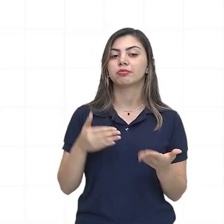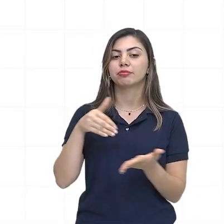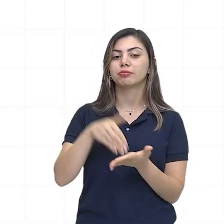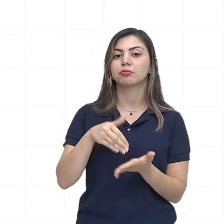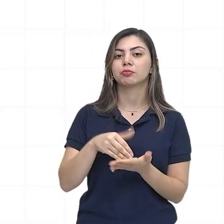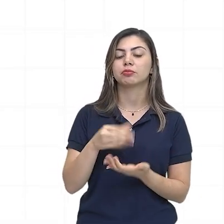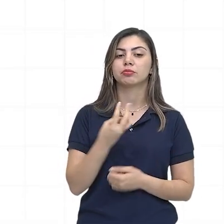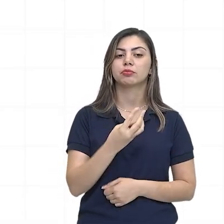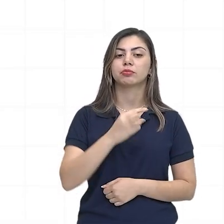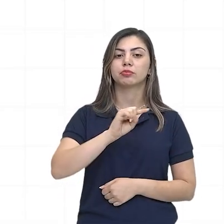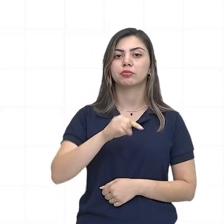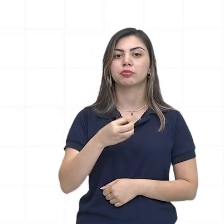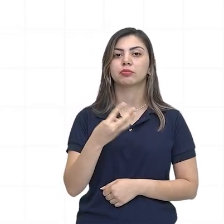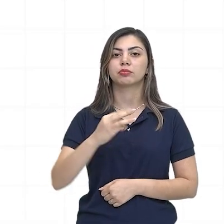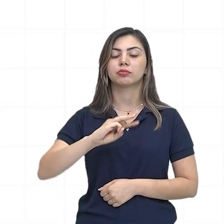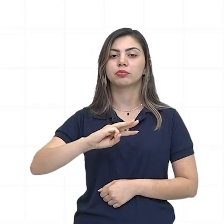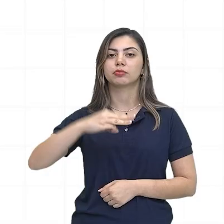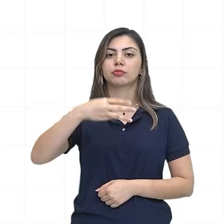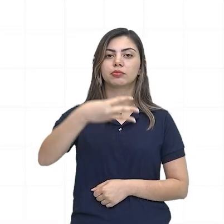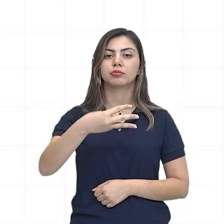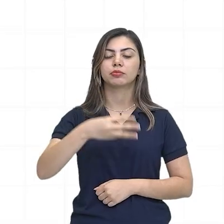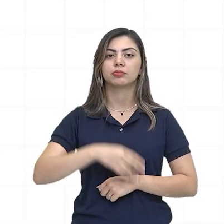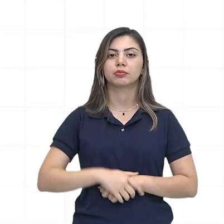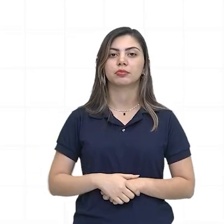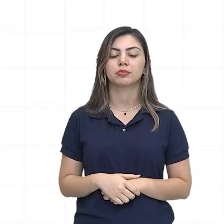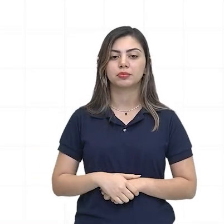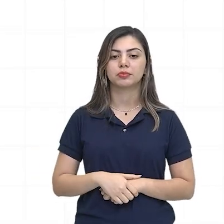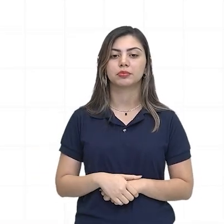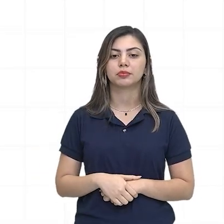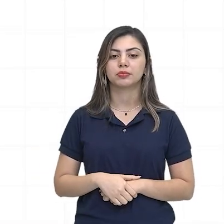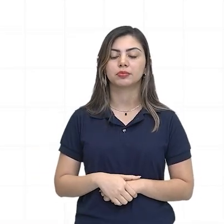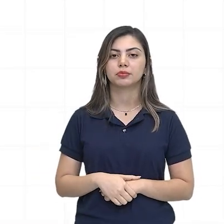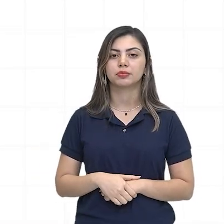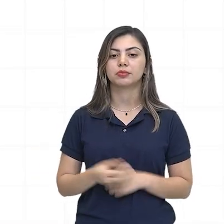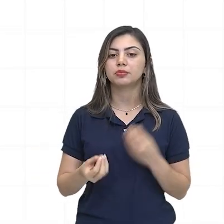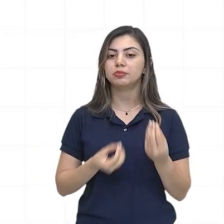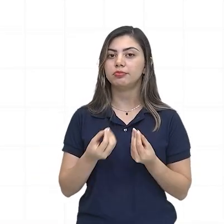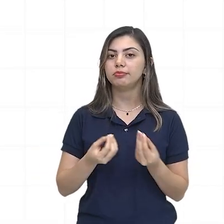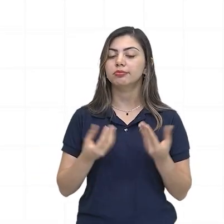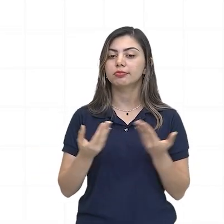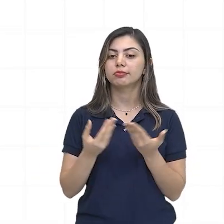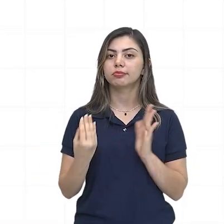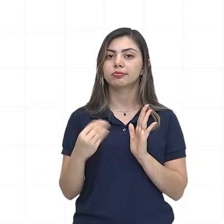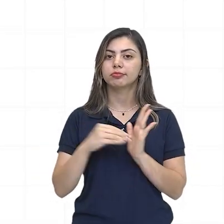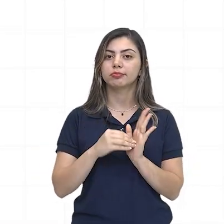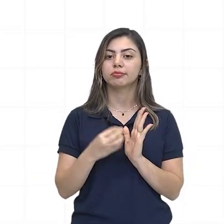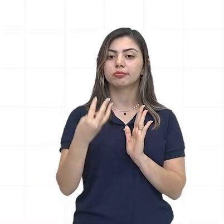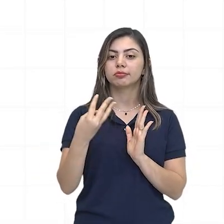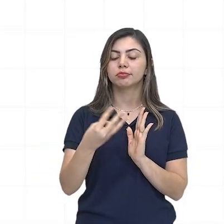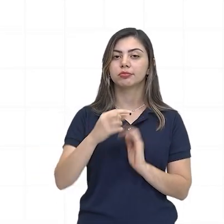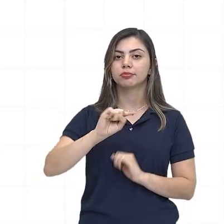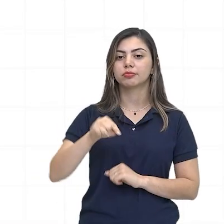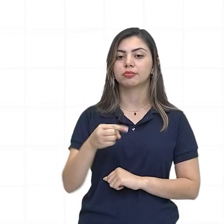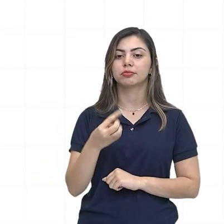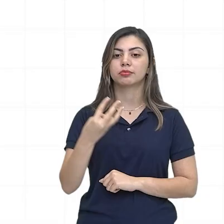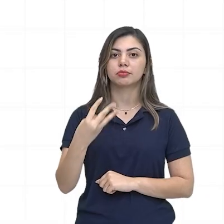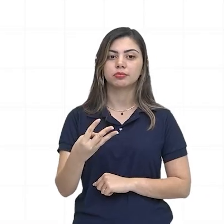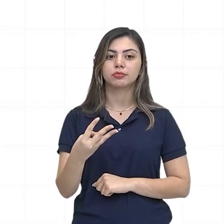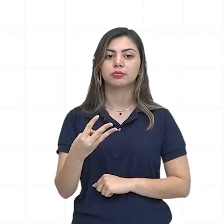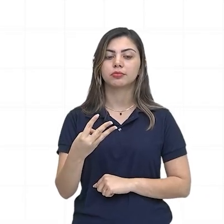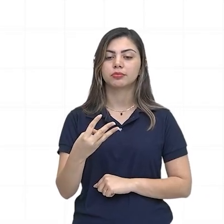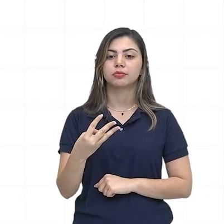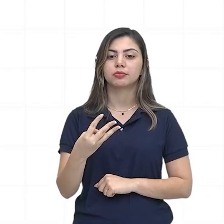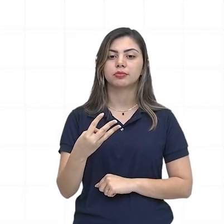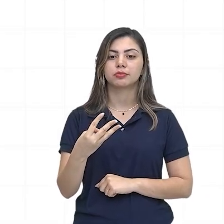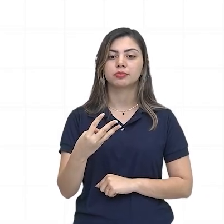exemplo, 3,3 elevado a 3. Então, nós temos 3, digita vírgula, digita